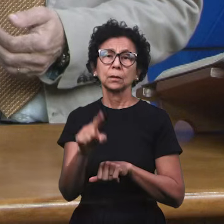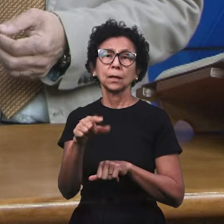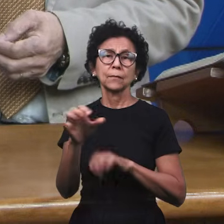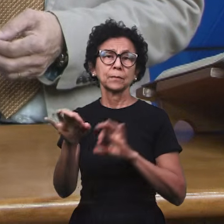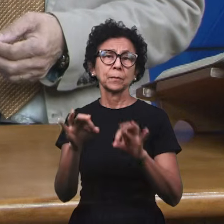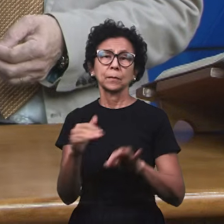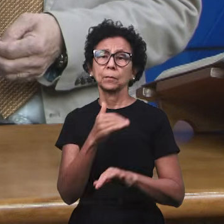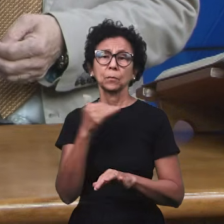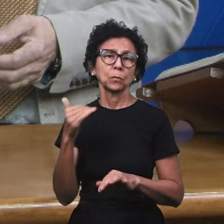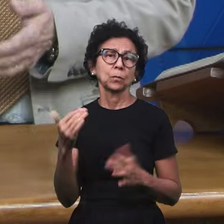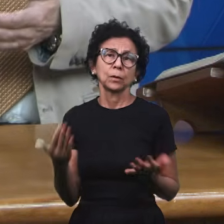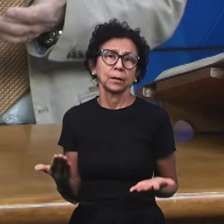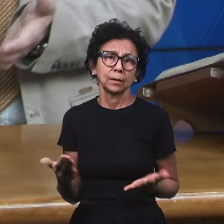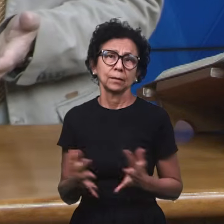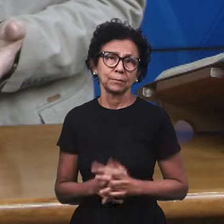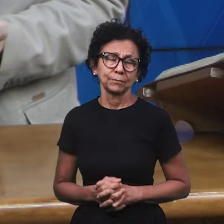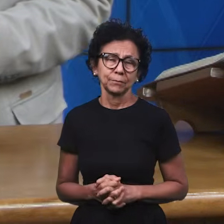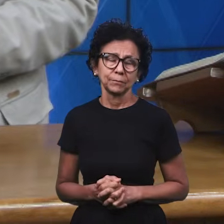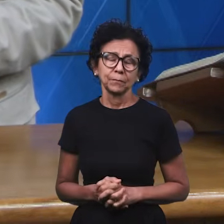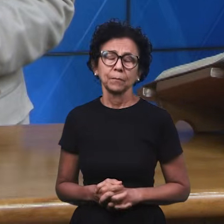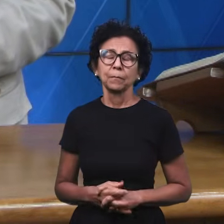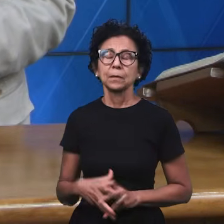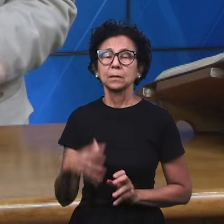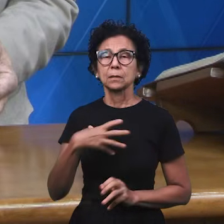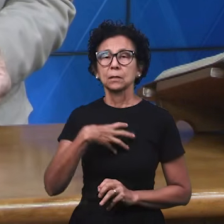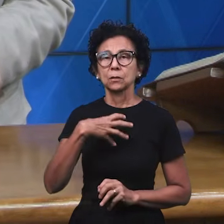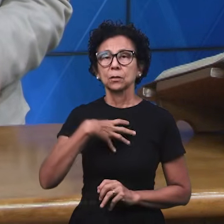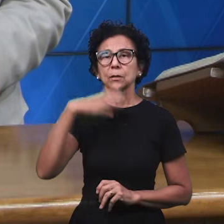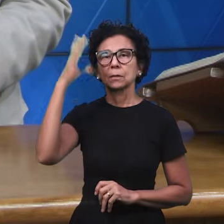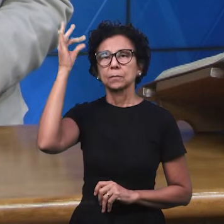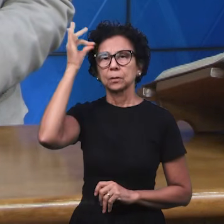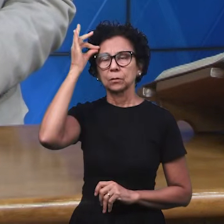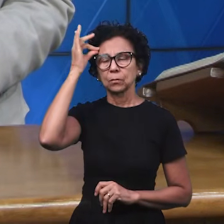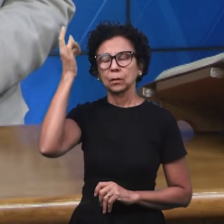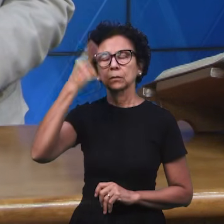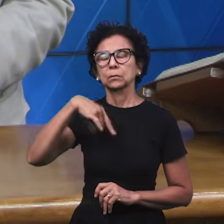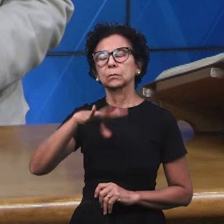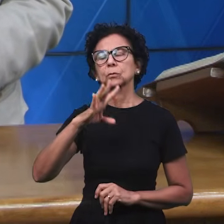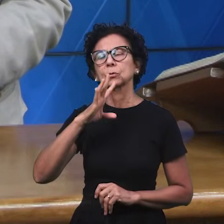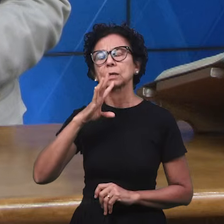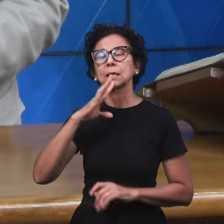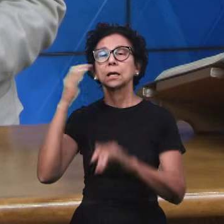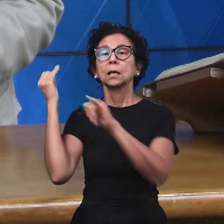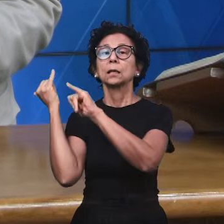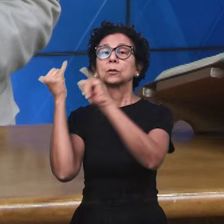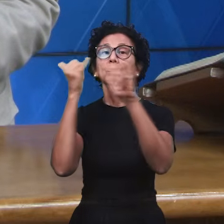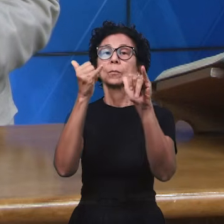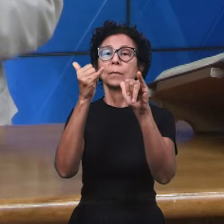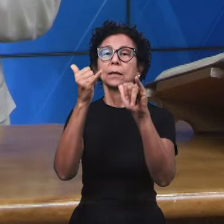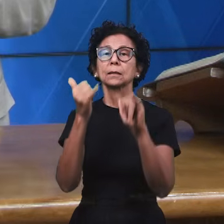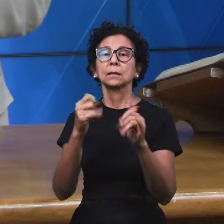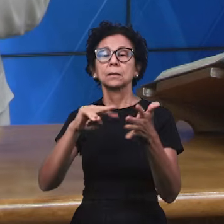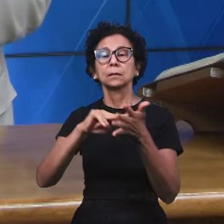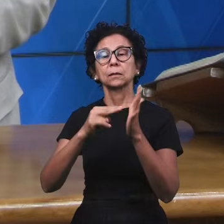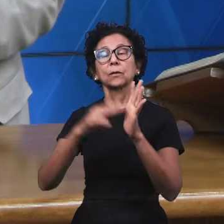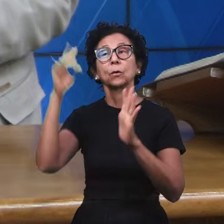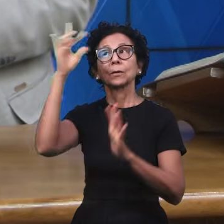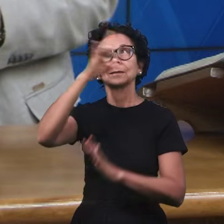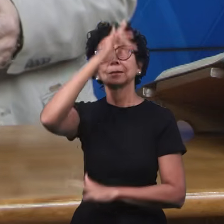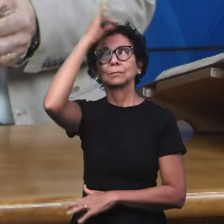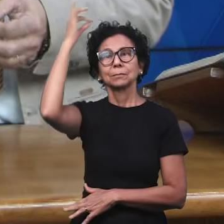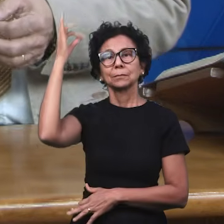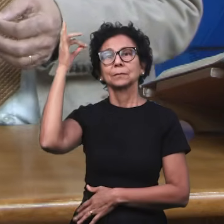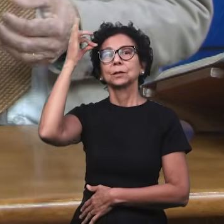o nosso falar, a nossa posição. No sentido espiritual, nós já conhecemos, né? A trombeta aqui fala da voz do Espírito Santo. Precisamos